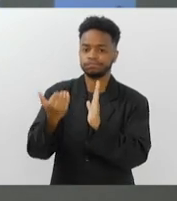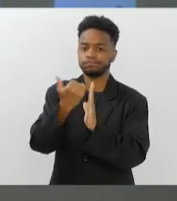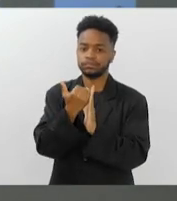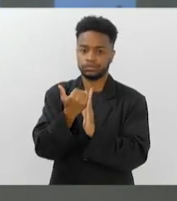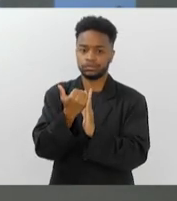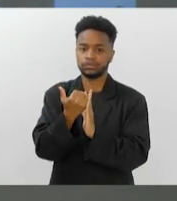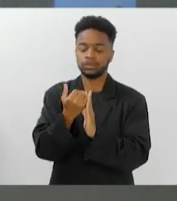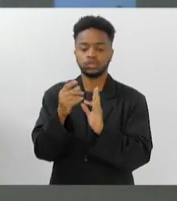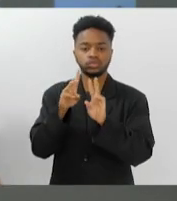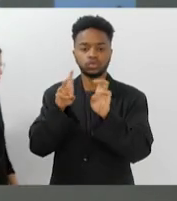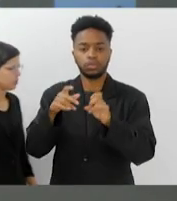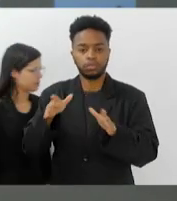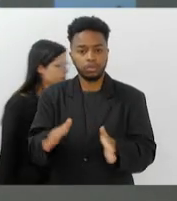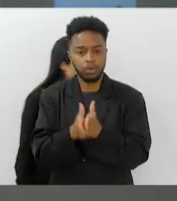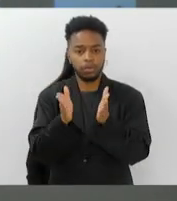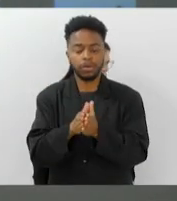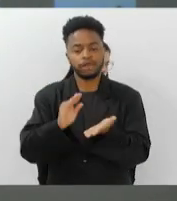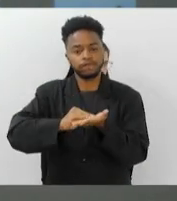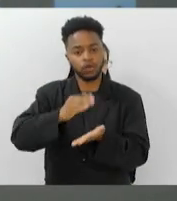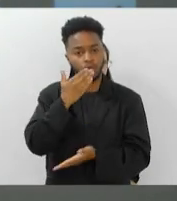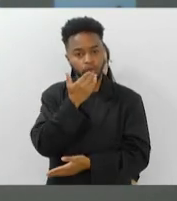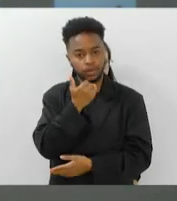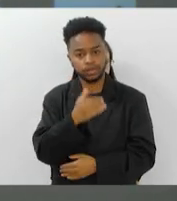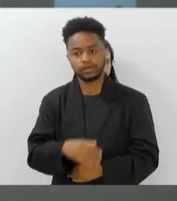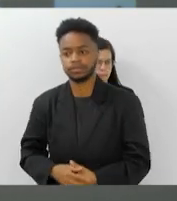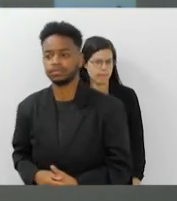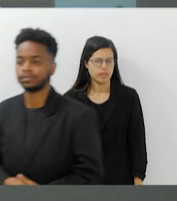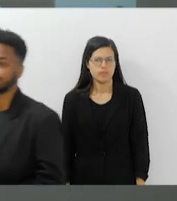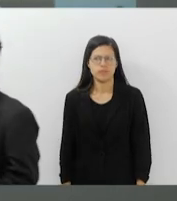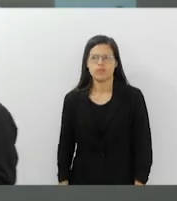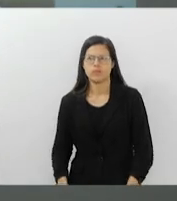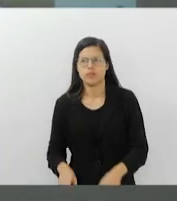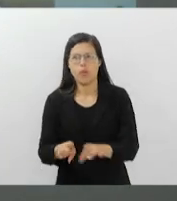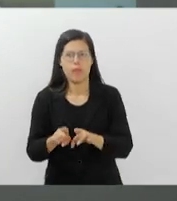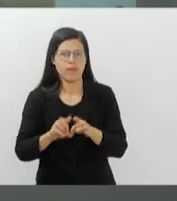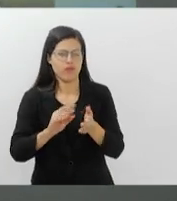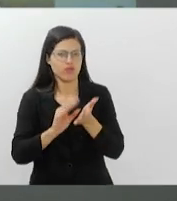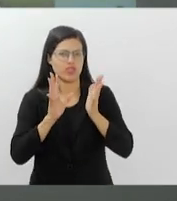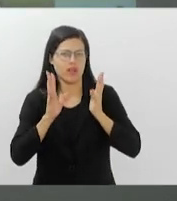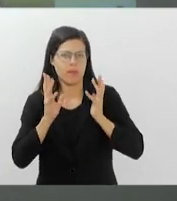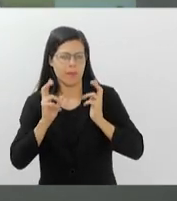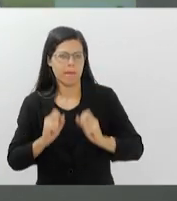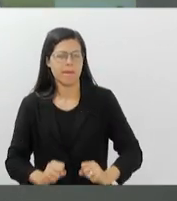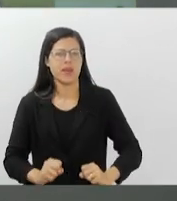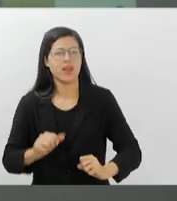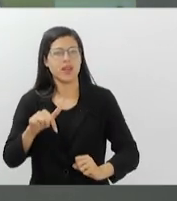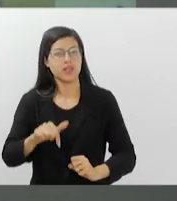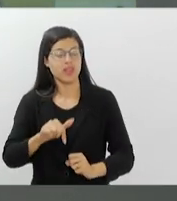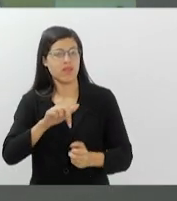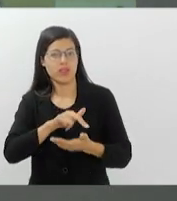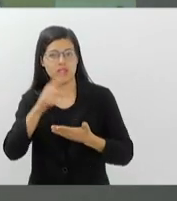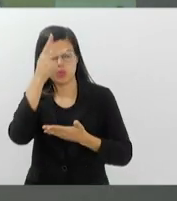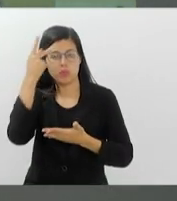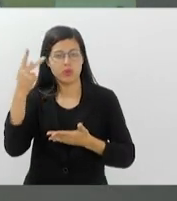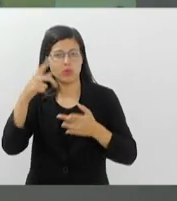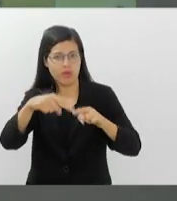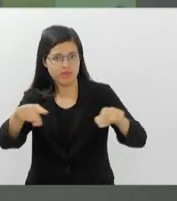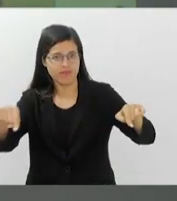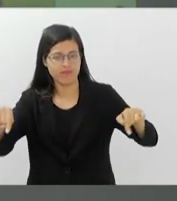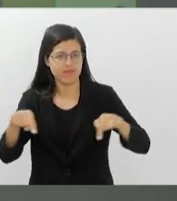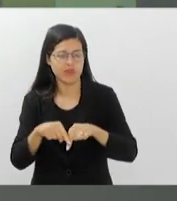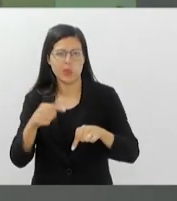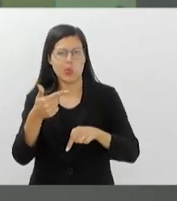relacionada à pobreza desnutrição mais condições sanitárias muitas pessoas morando num cômodo só sem ventilação sem